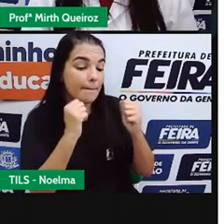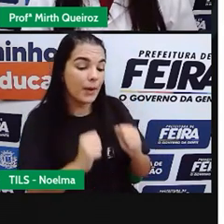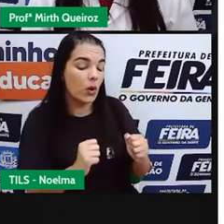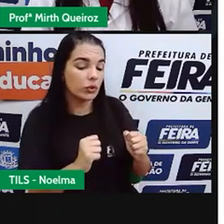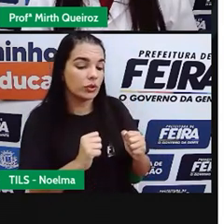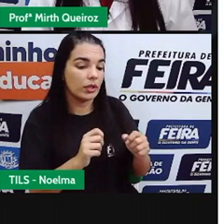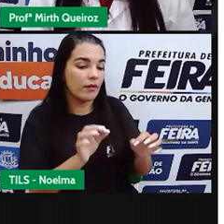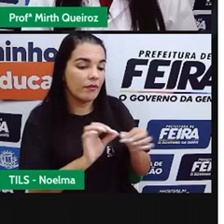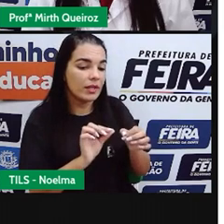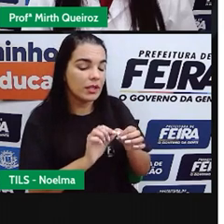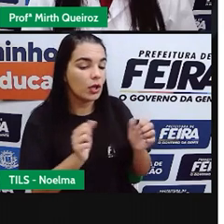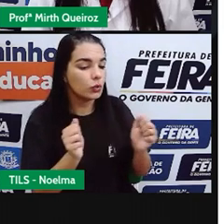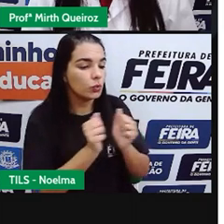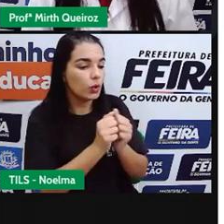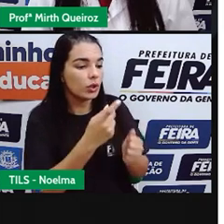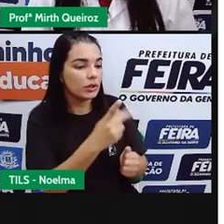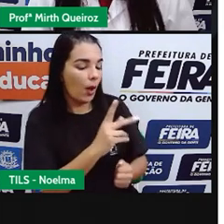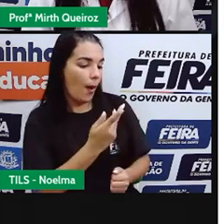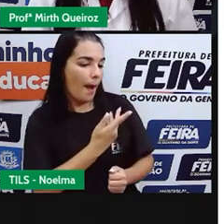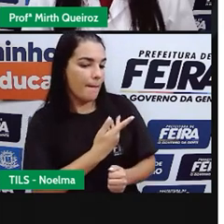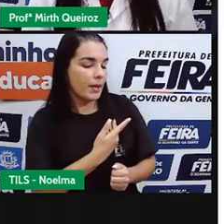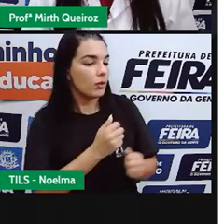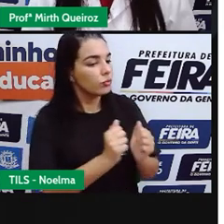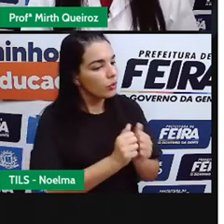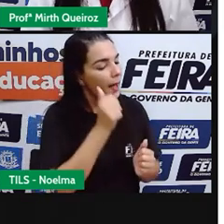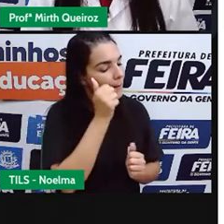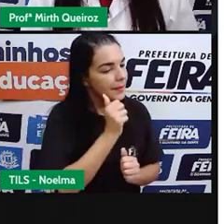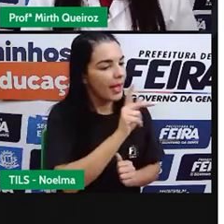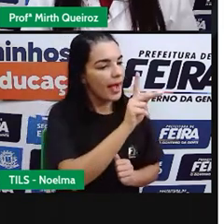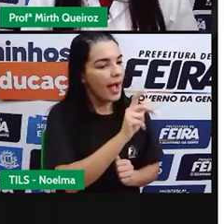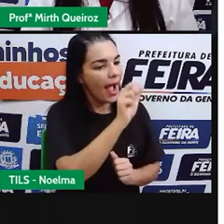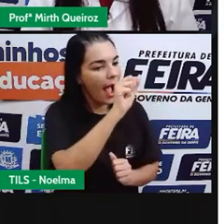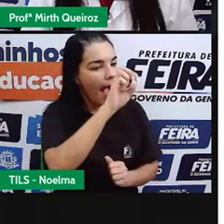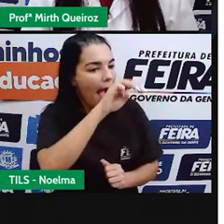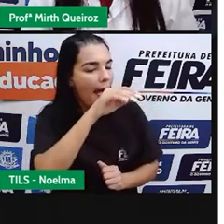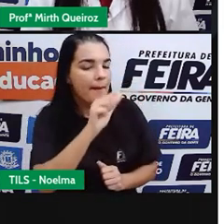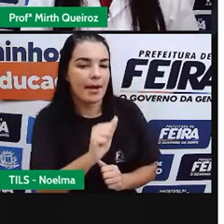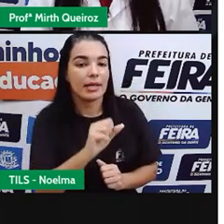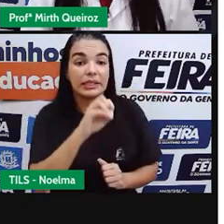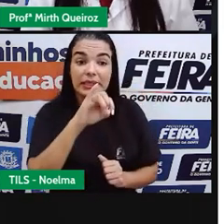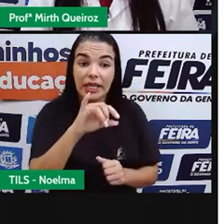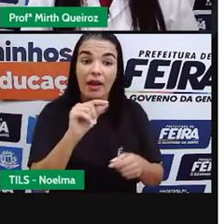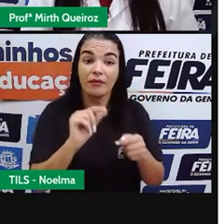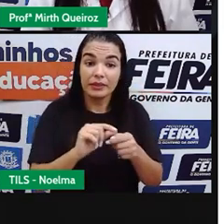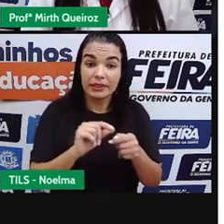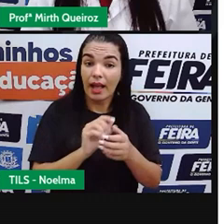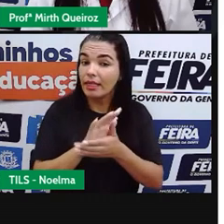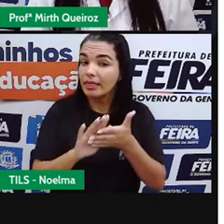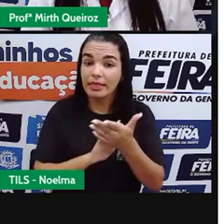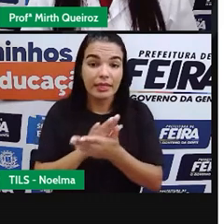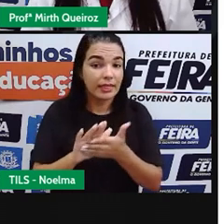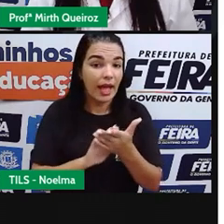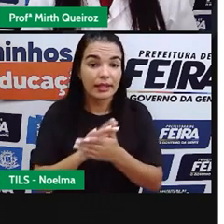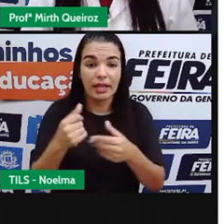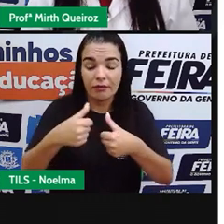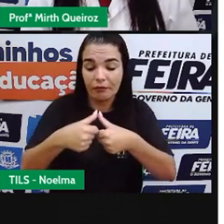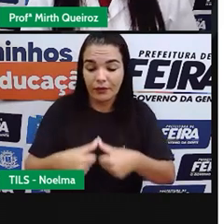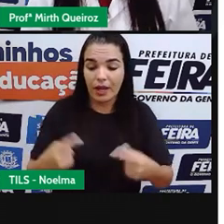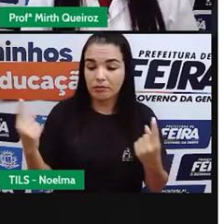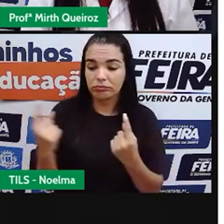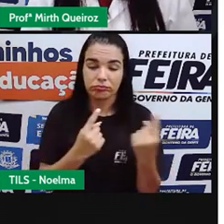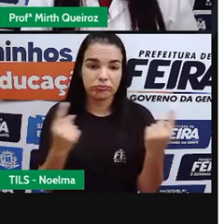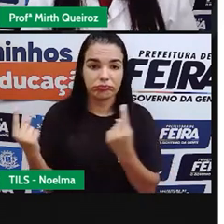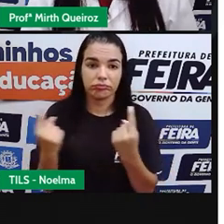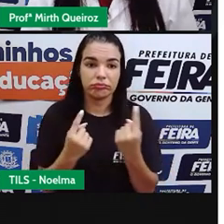isso junto com seu amigo e com Camar. Se fizer isso, nada ficará entre vocês.